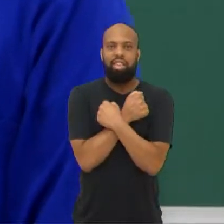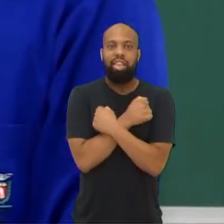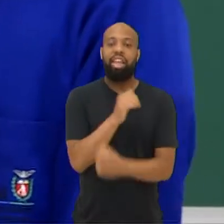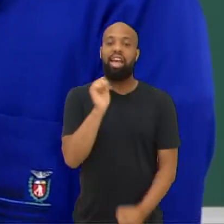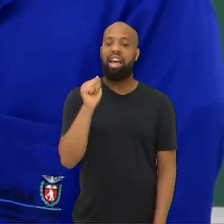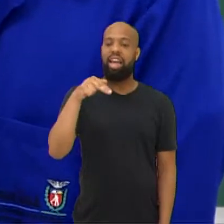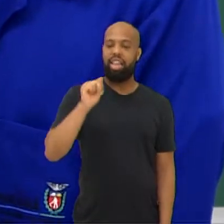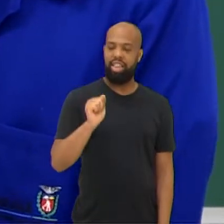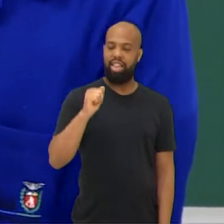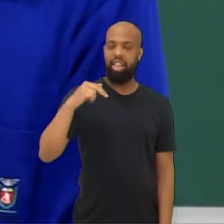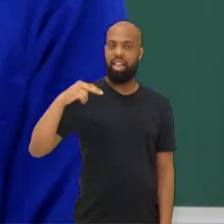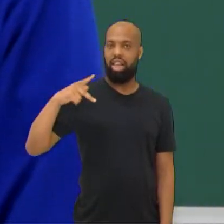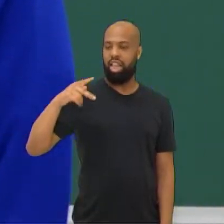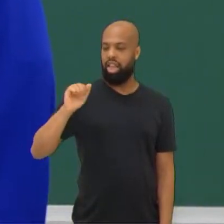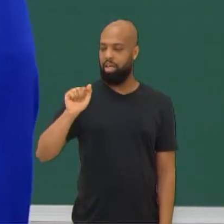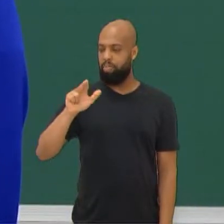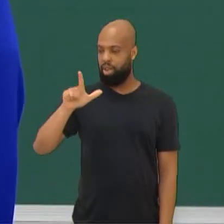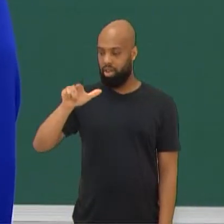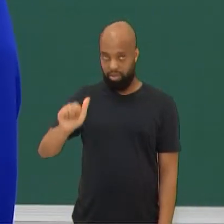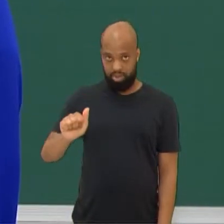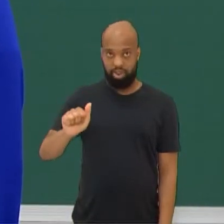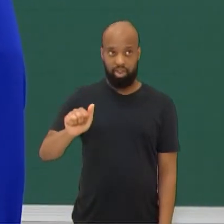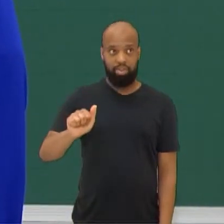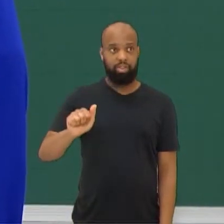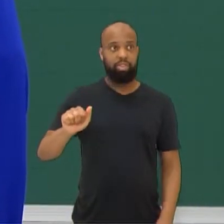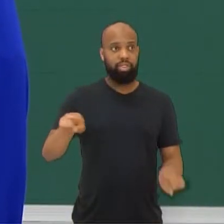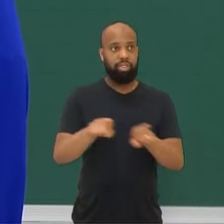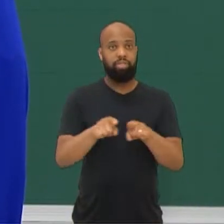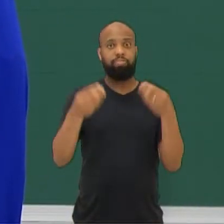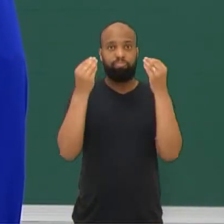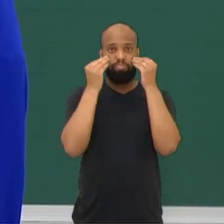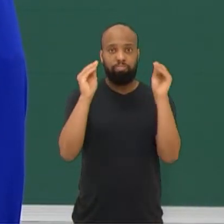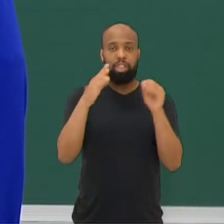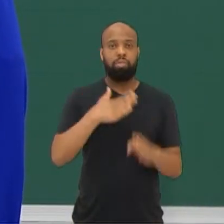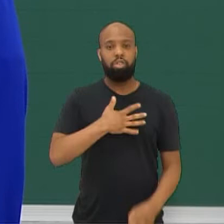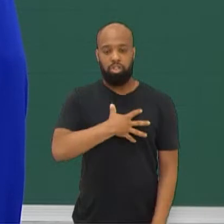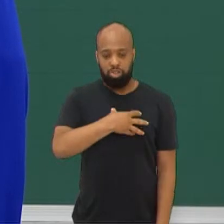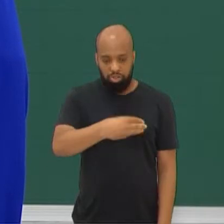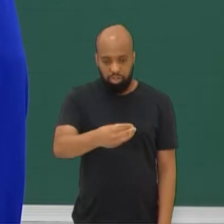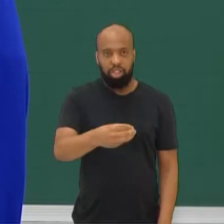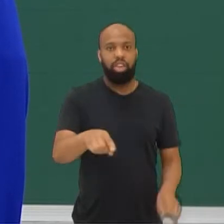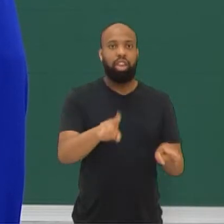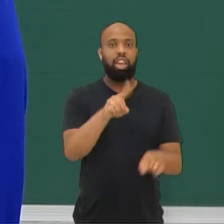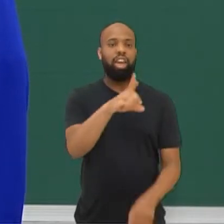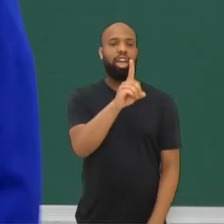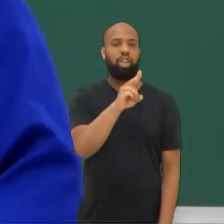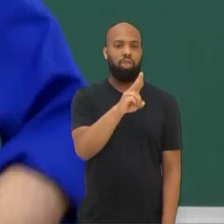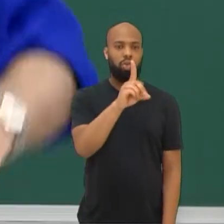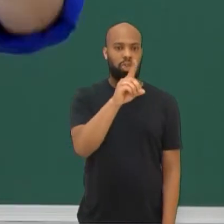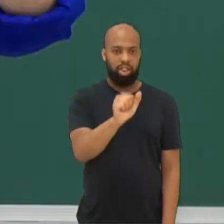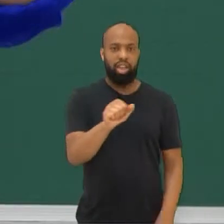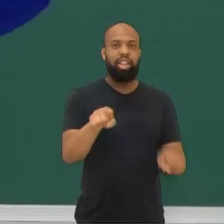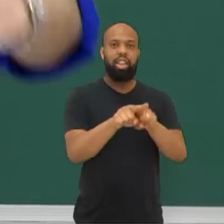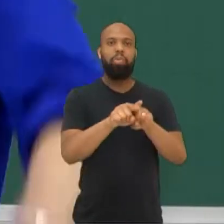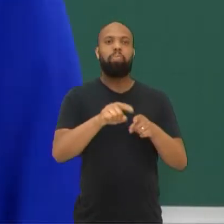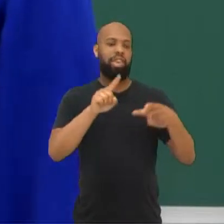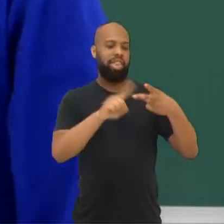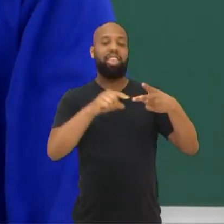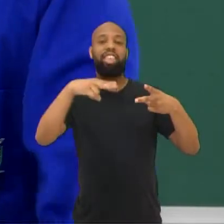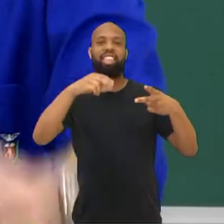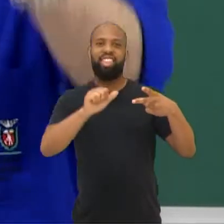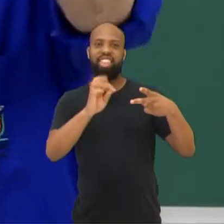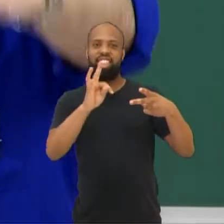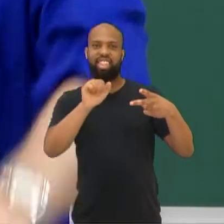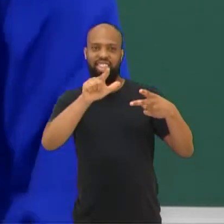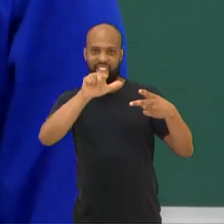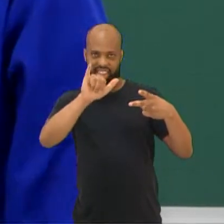Ana Paula... mandar um beijo para os meus filhos, a Duda, a Natália e o Miguel. Então, um beijo para